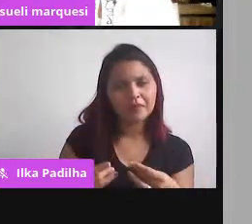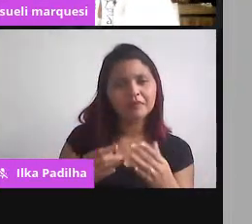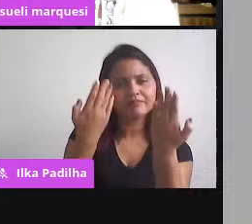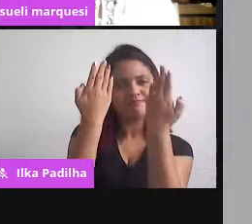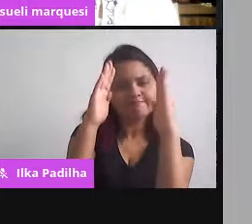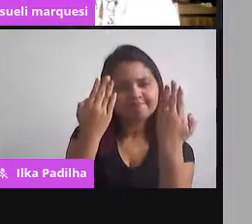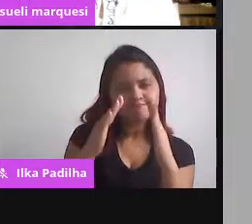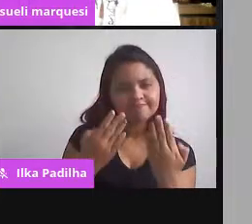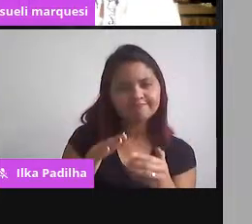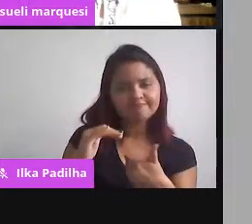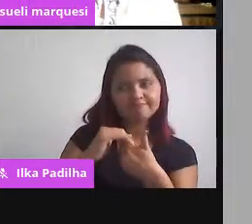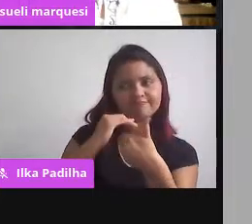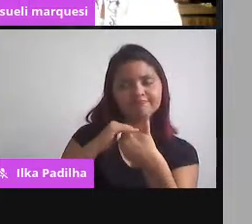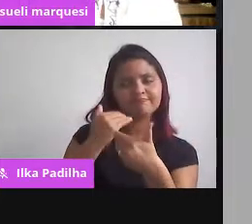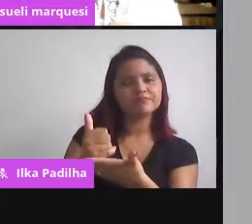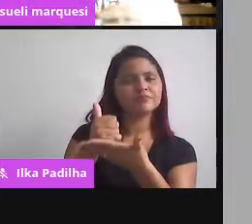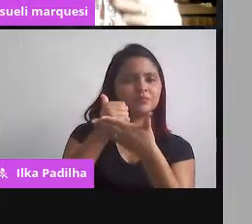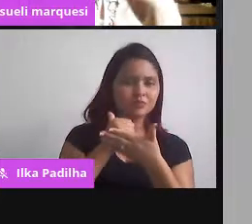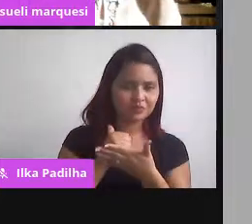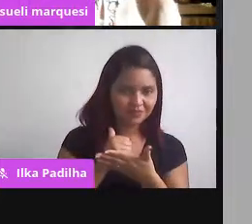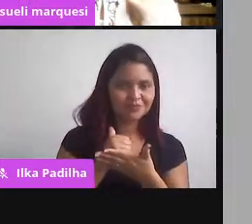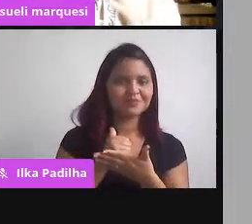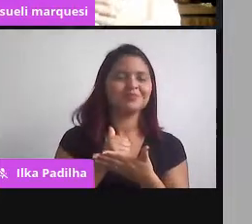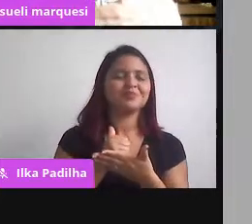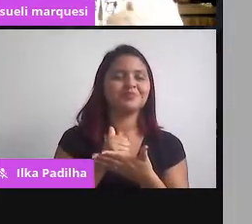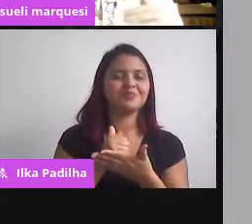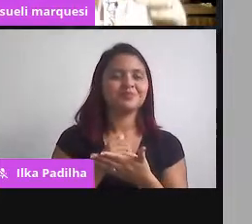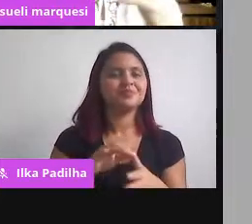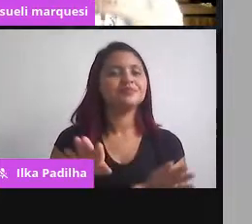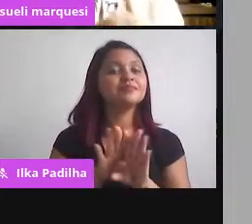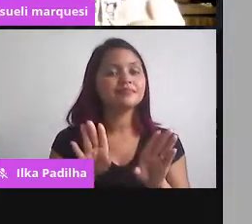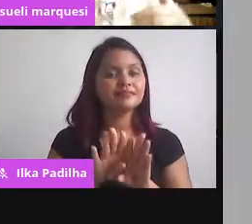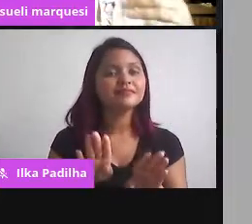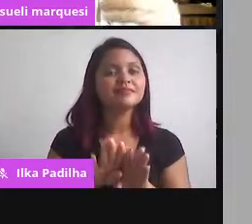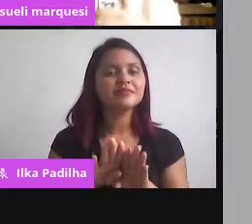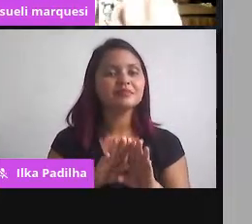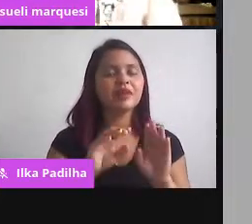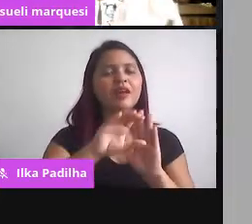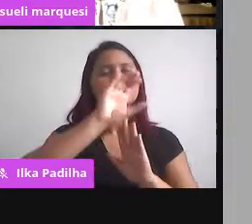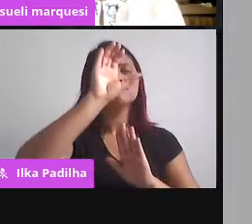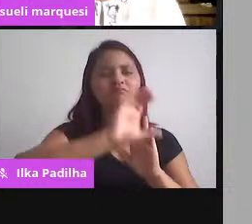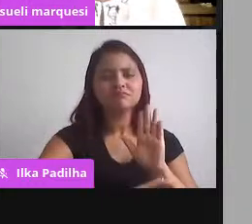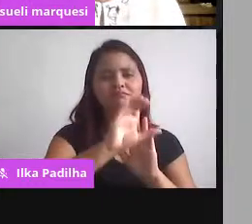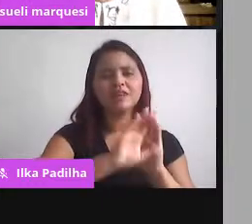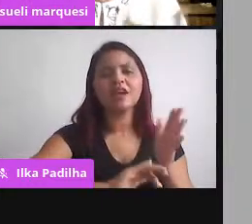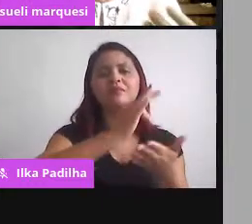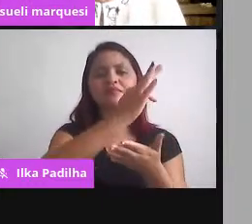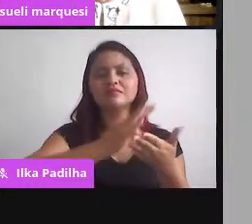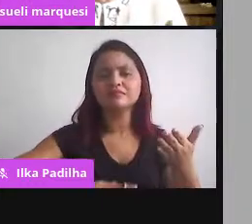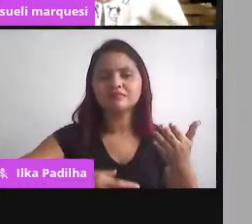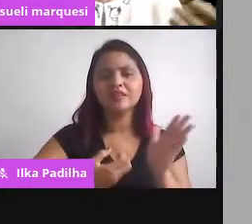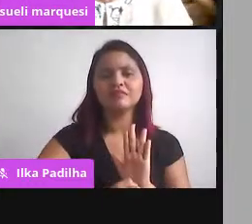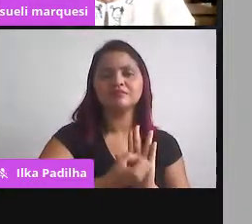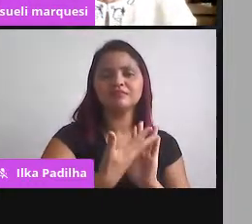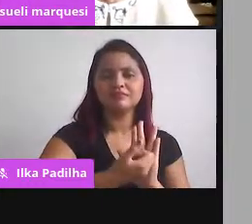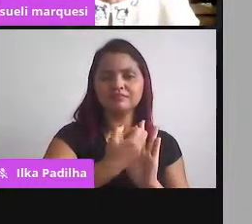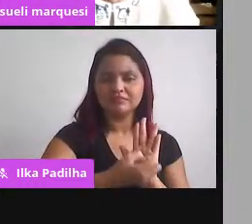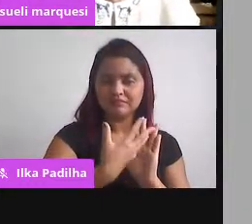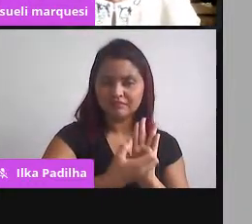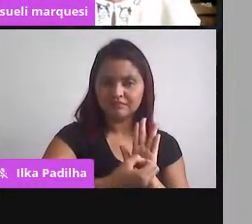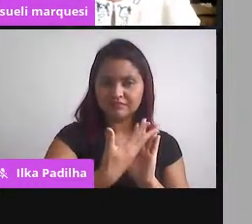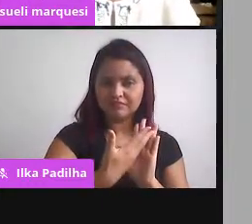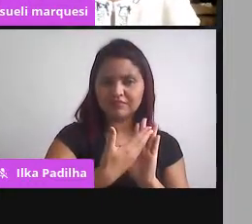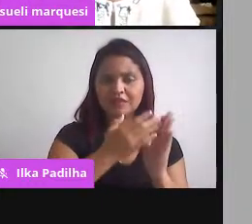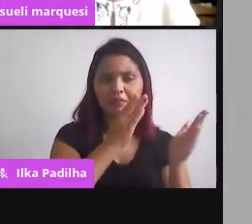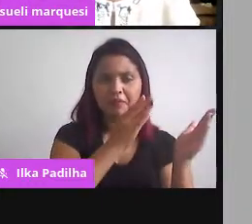E depois também nos próprios capítulos da tese, da dissertação, na questão das